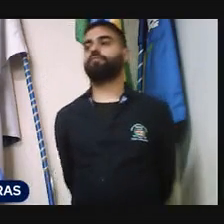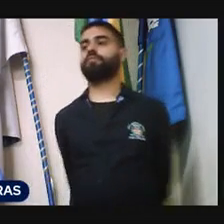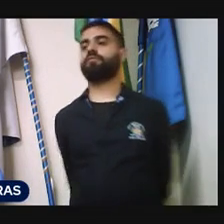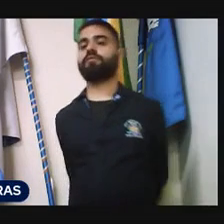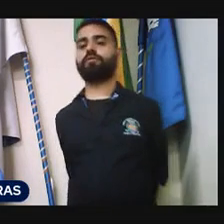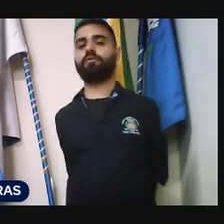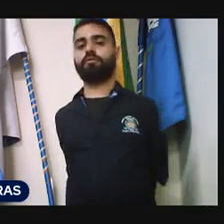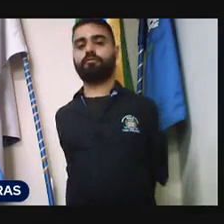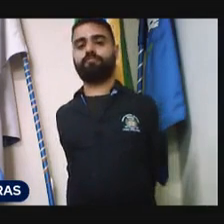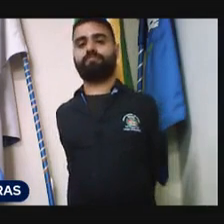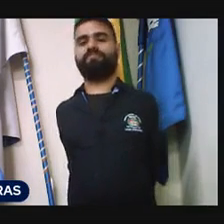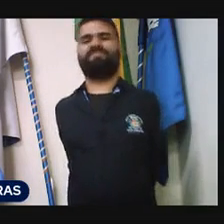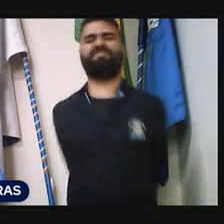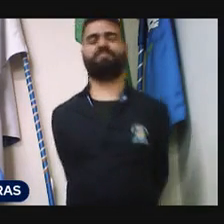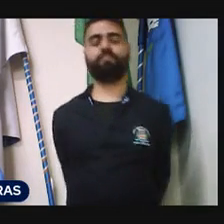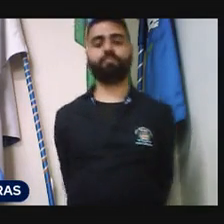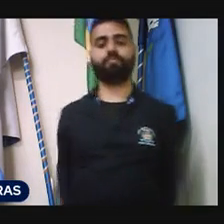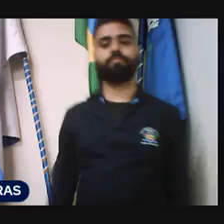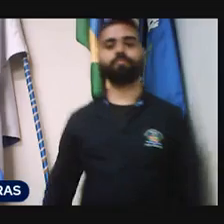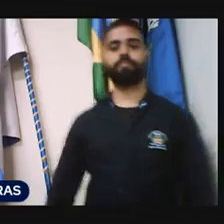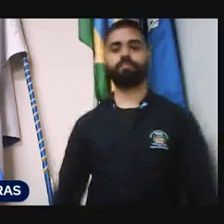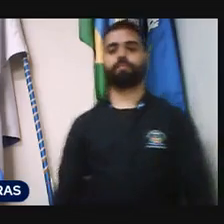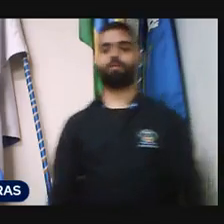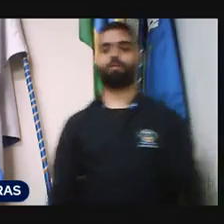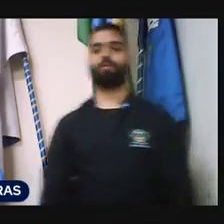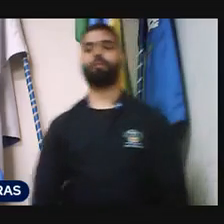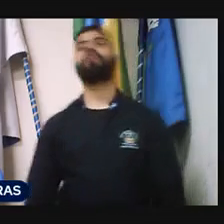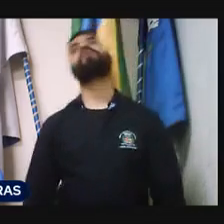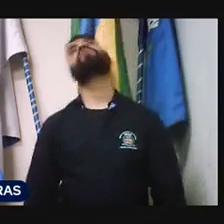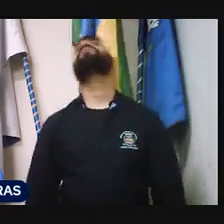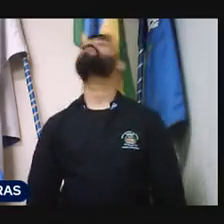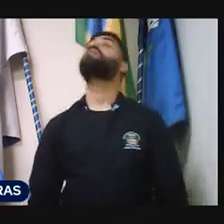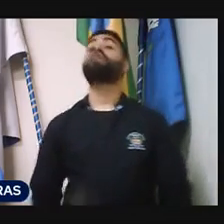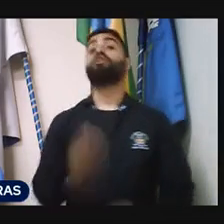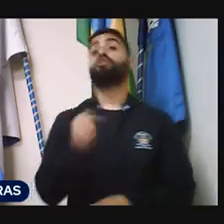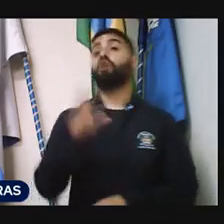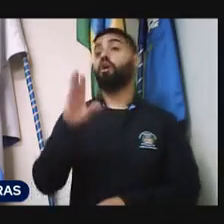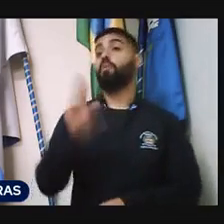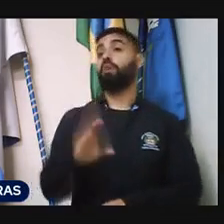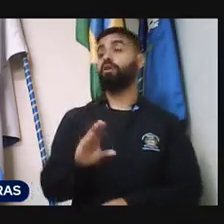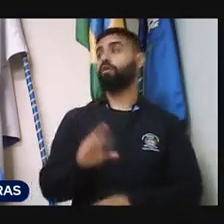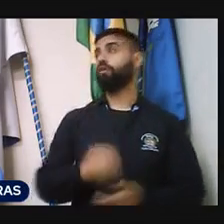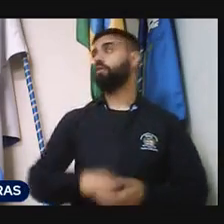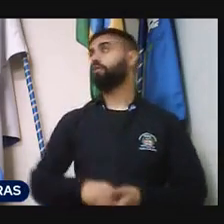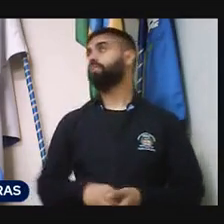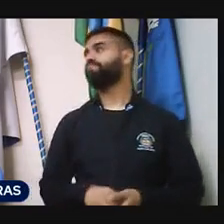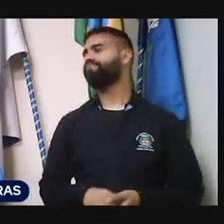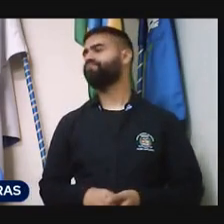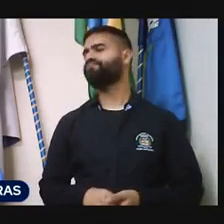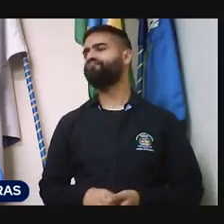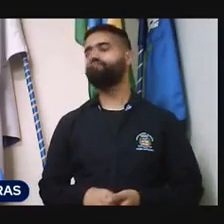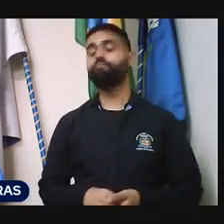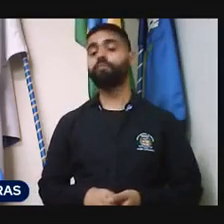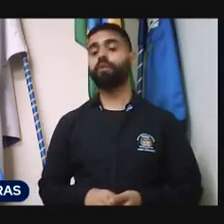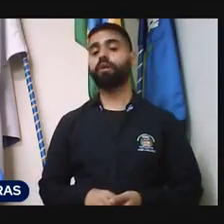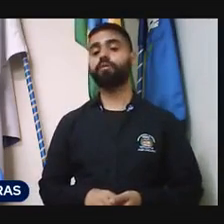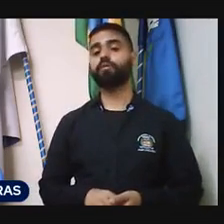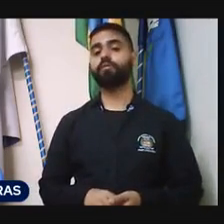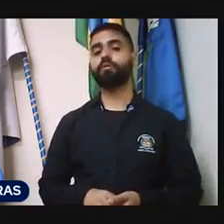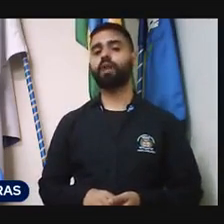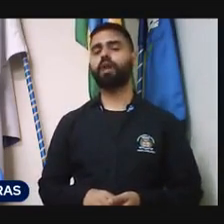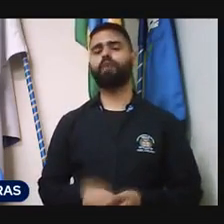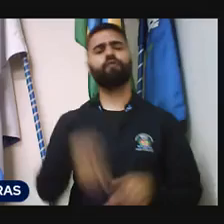vamos começar a falar da nossa bandeira para quem não acredita que tomou vacina vocês estão vendo esses viram no